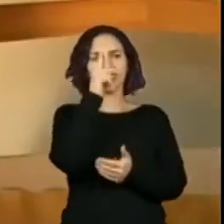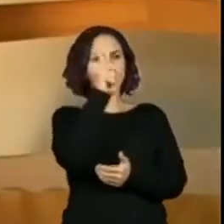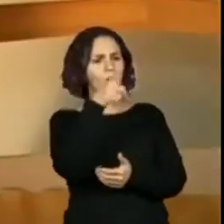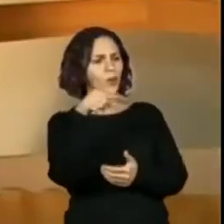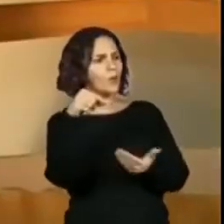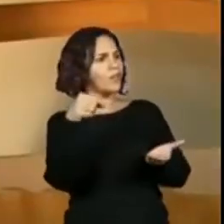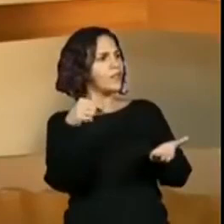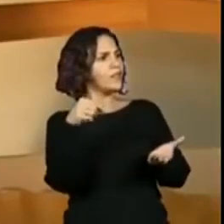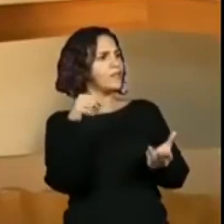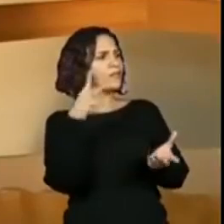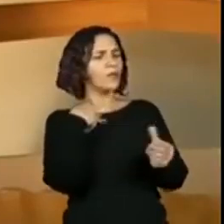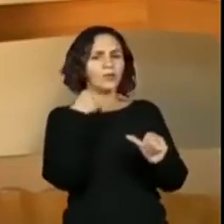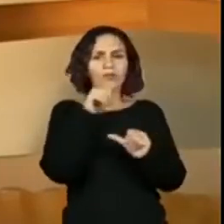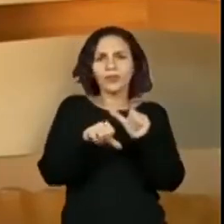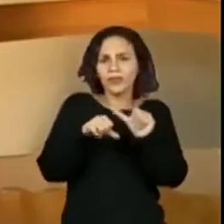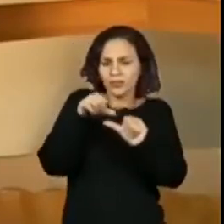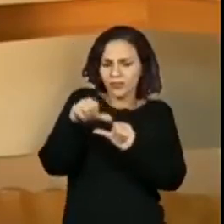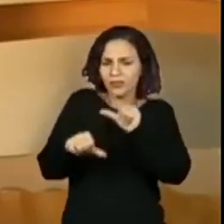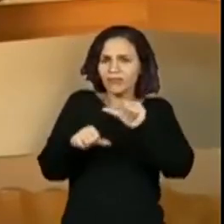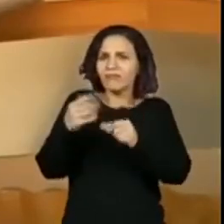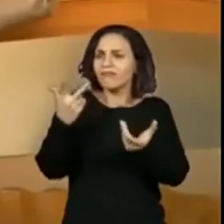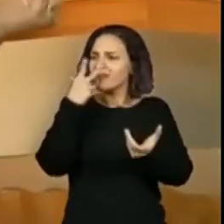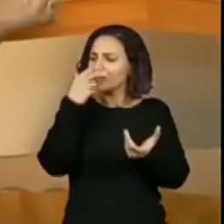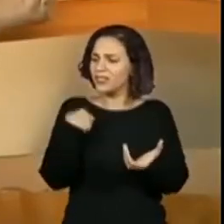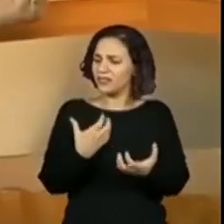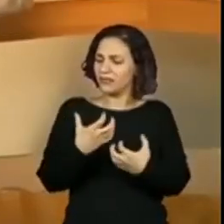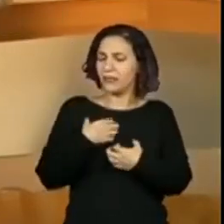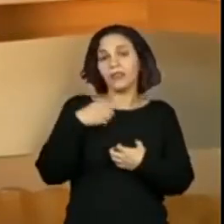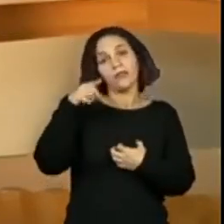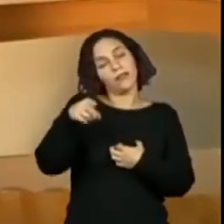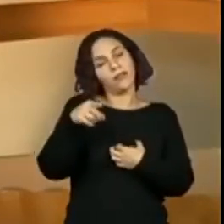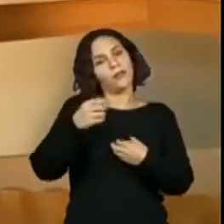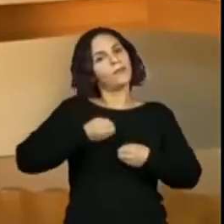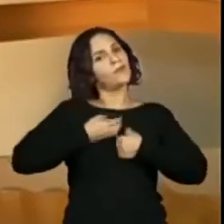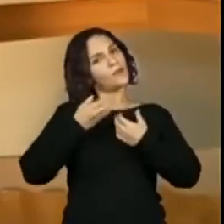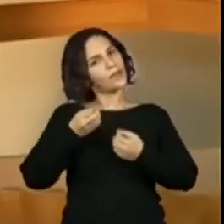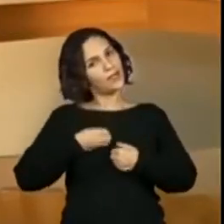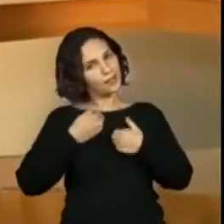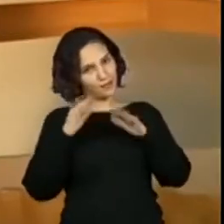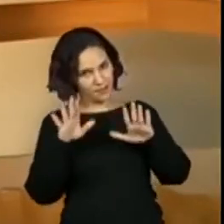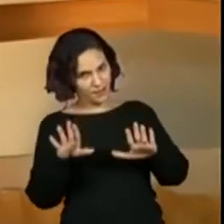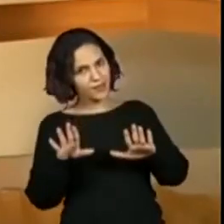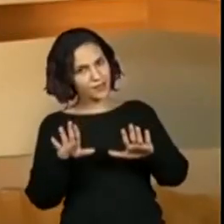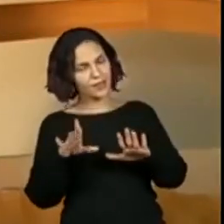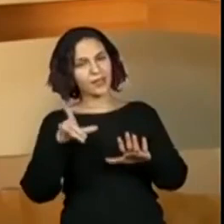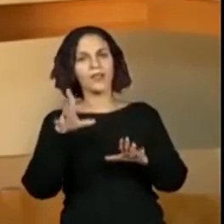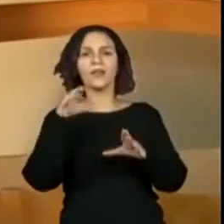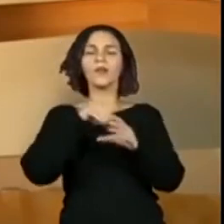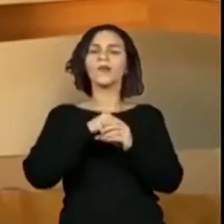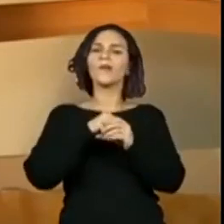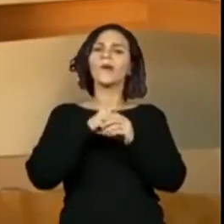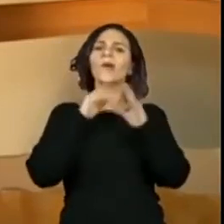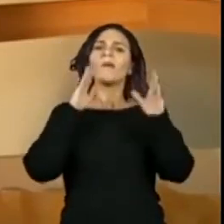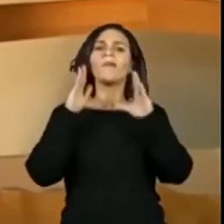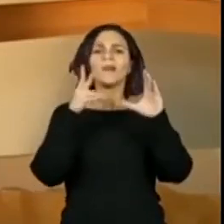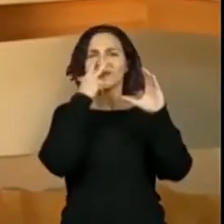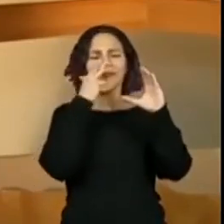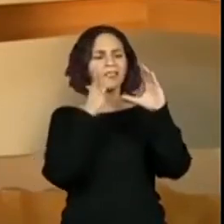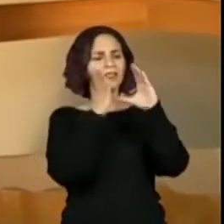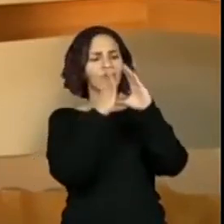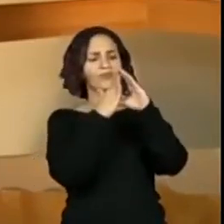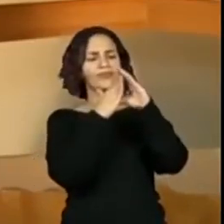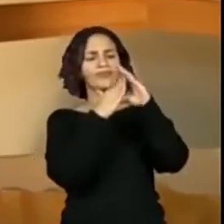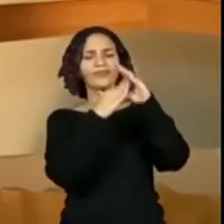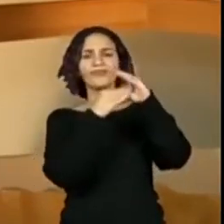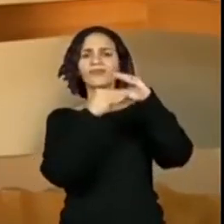por essas mudanças que ela tem aqui no poema, né? Quando ela está na fase nova em que ela não aparece, ela